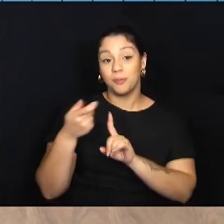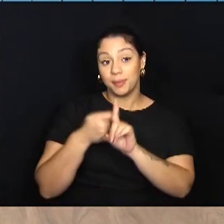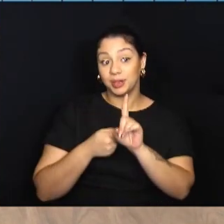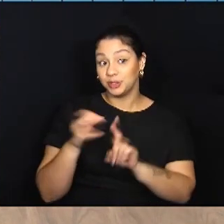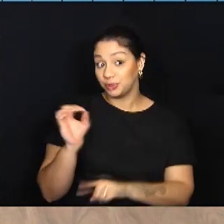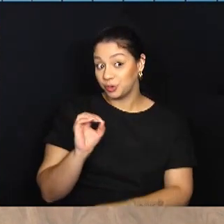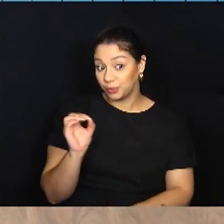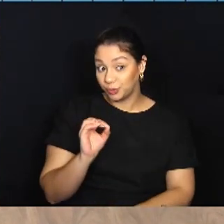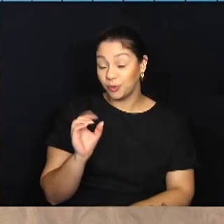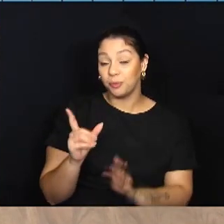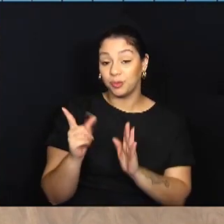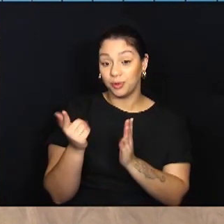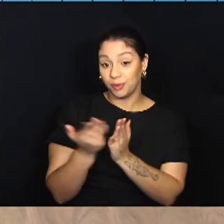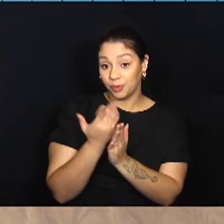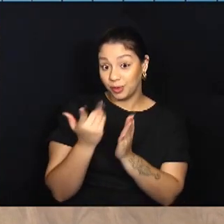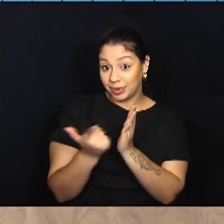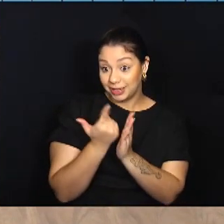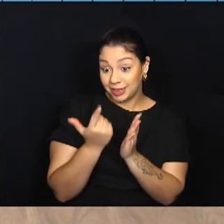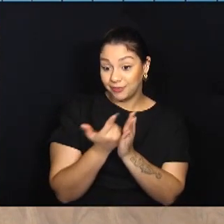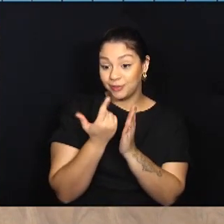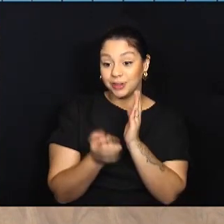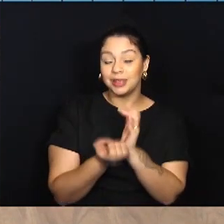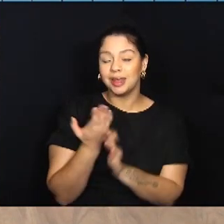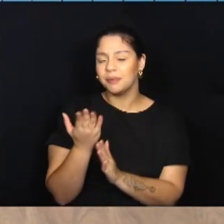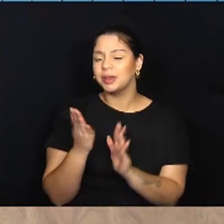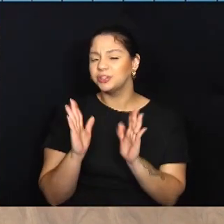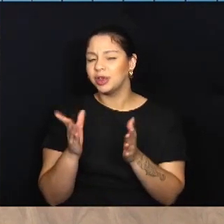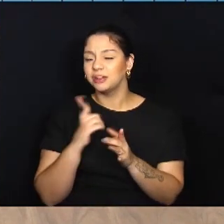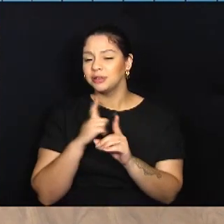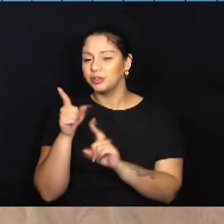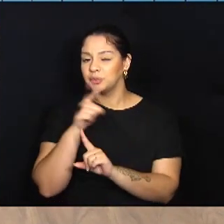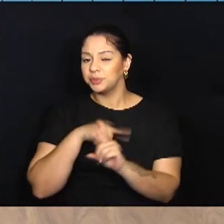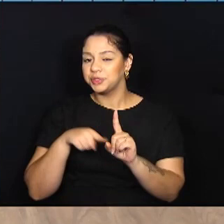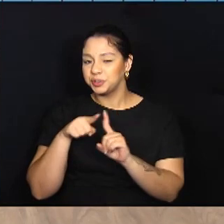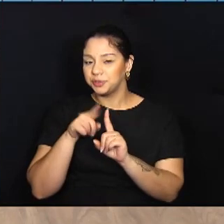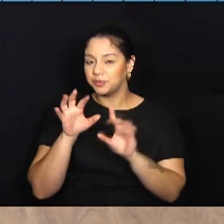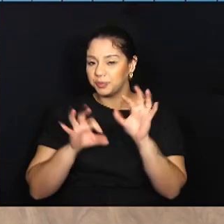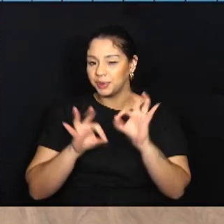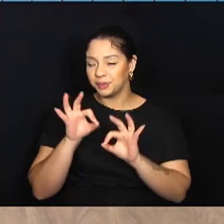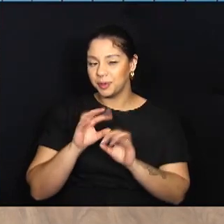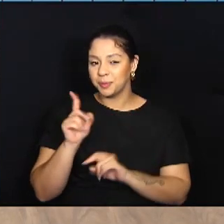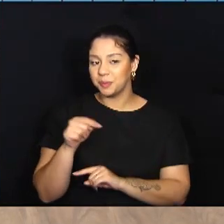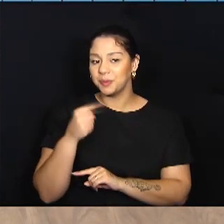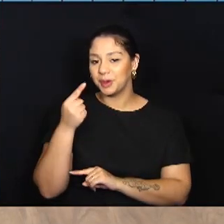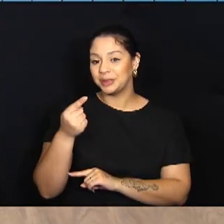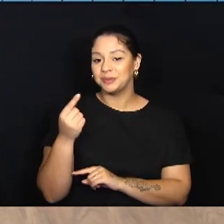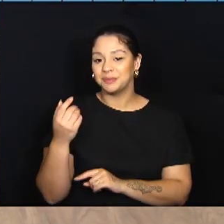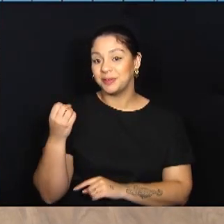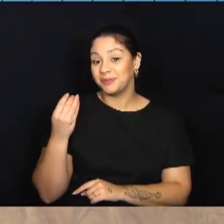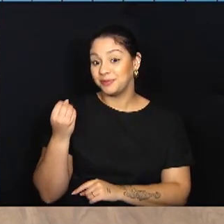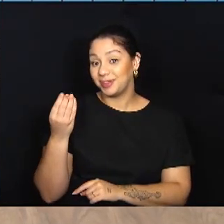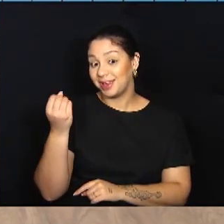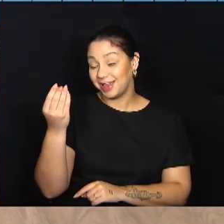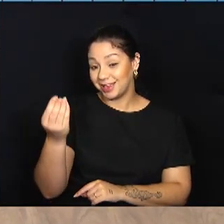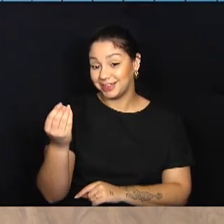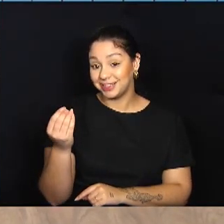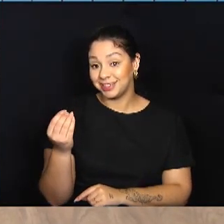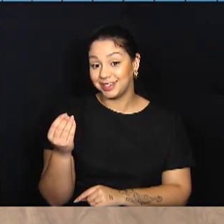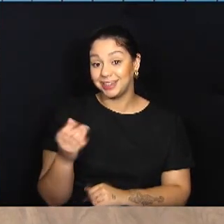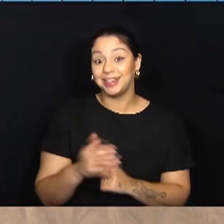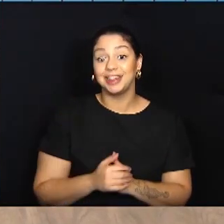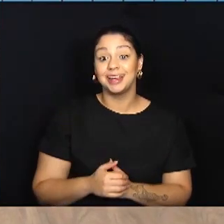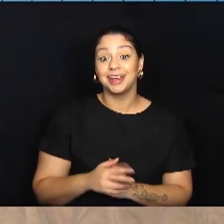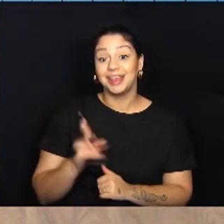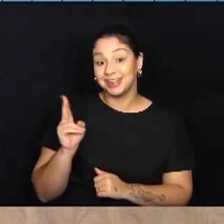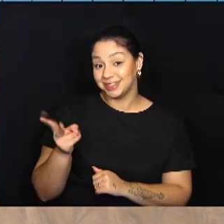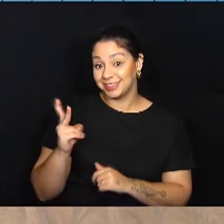já tem aí, pelo menos em pensamento, objetivo, já estão planejando próxima expedição e sempre é de acordo